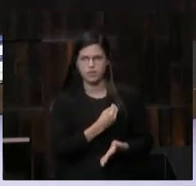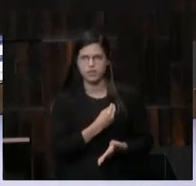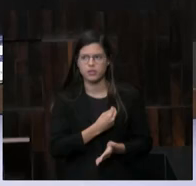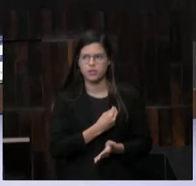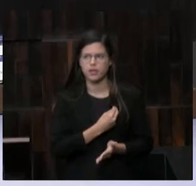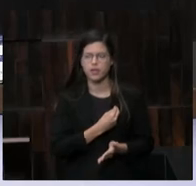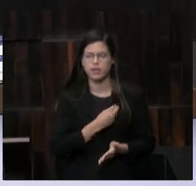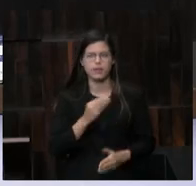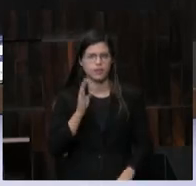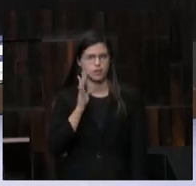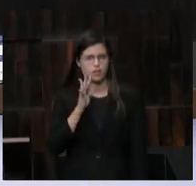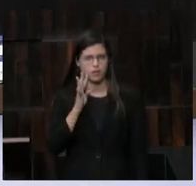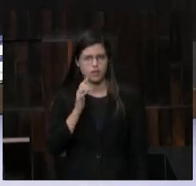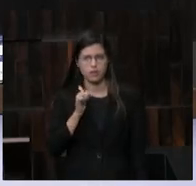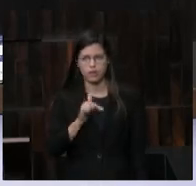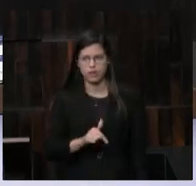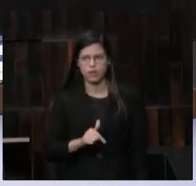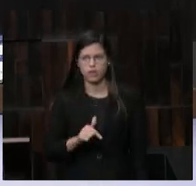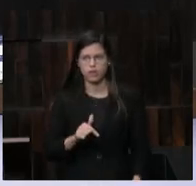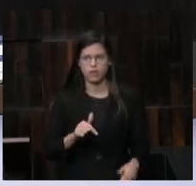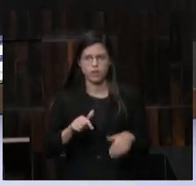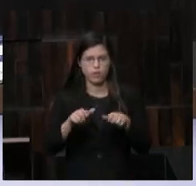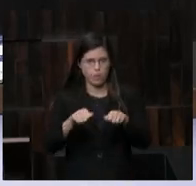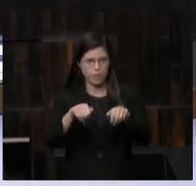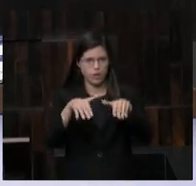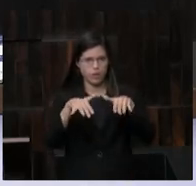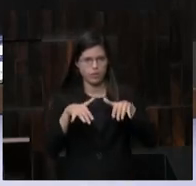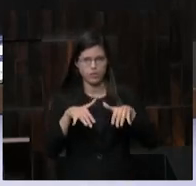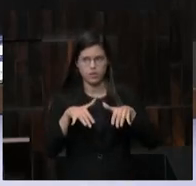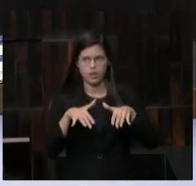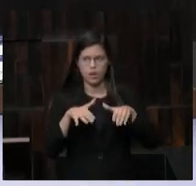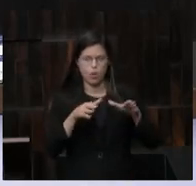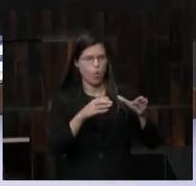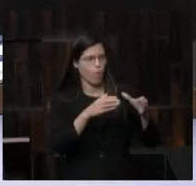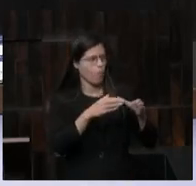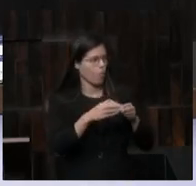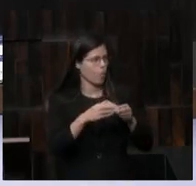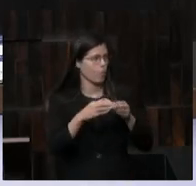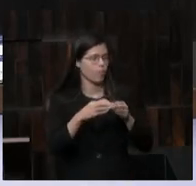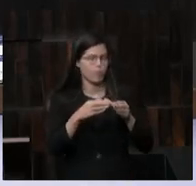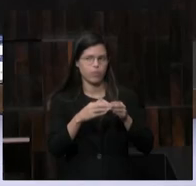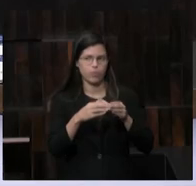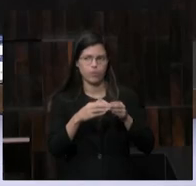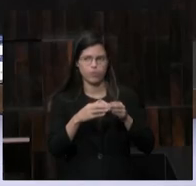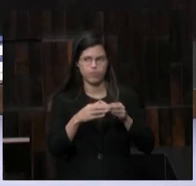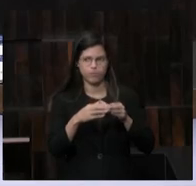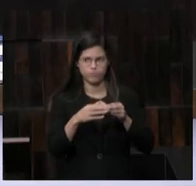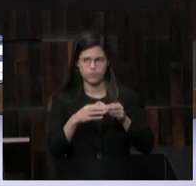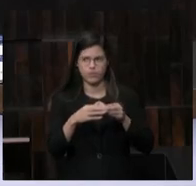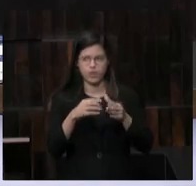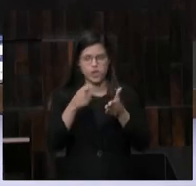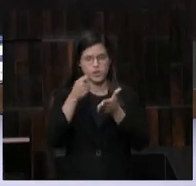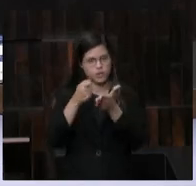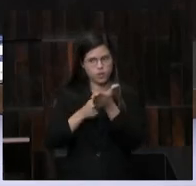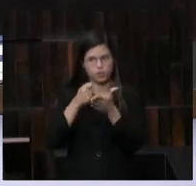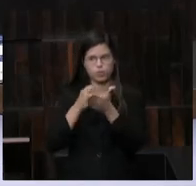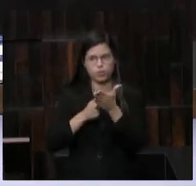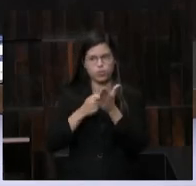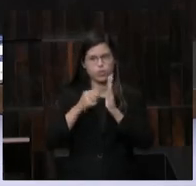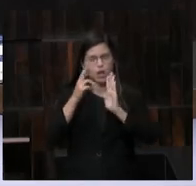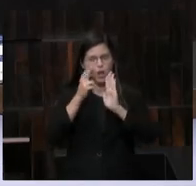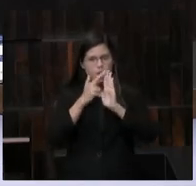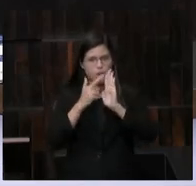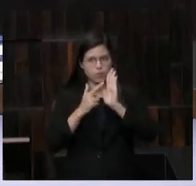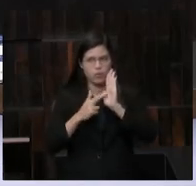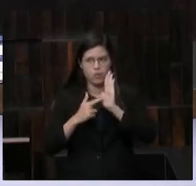aqui no plenário de um grupo ali, né, que luta pela